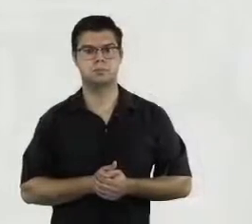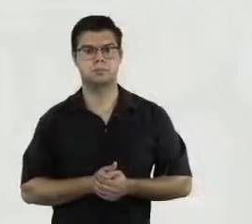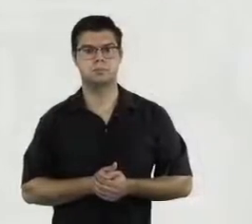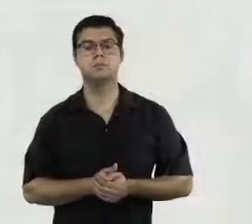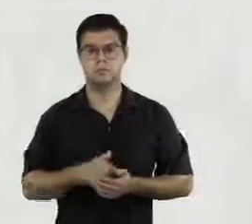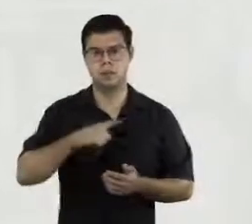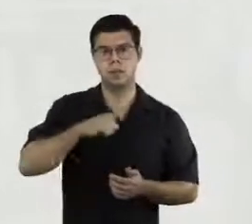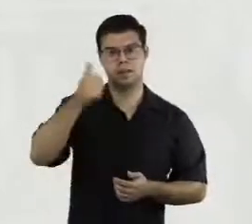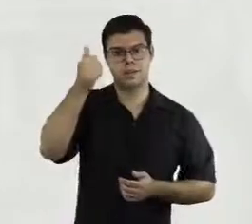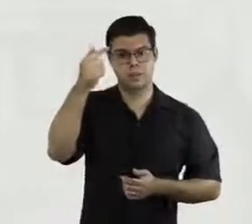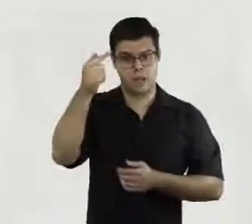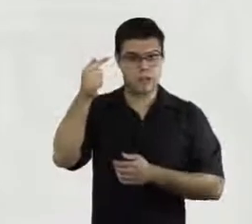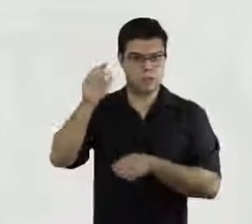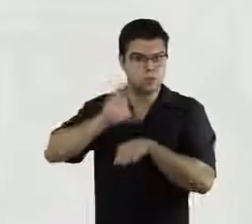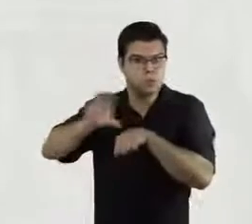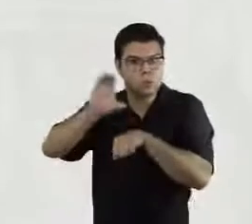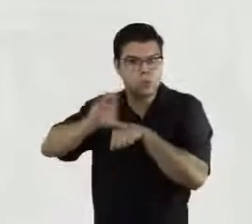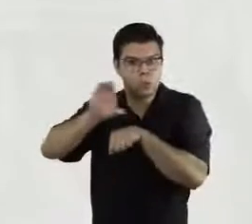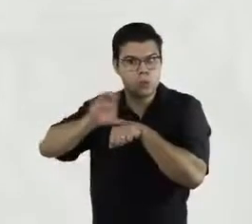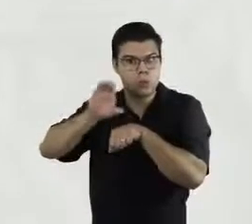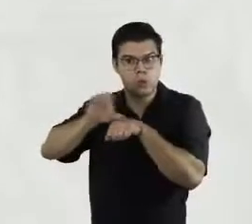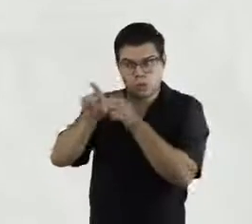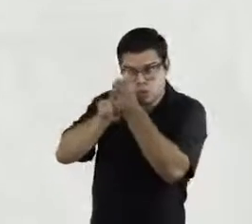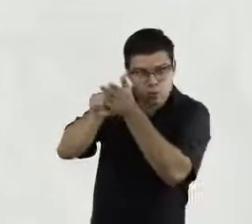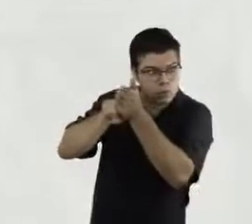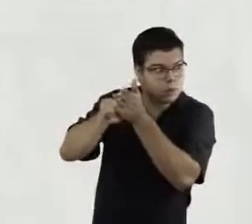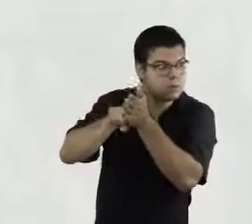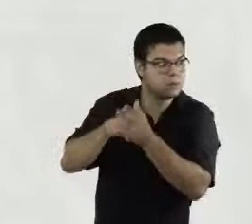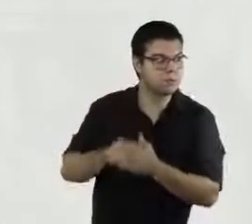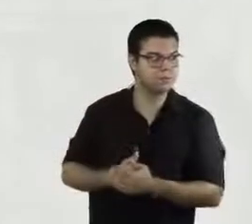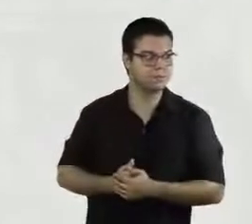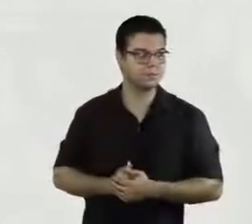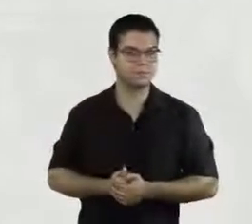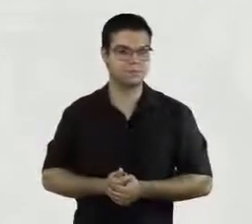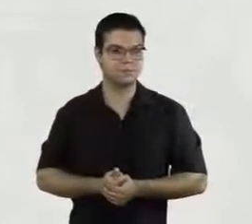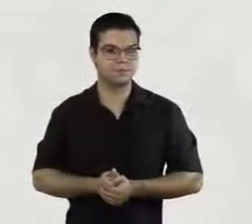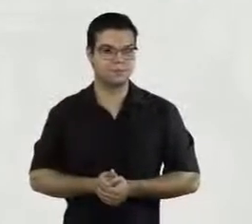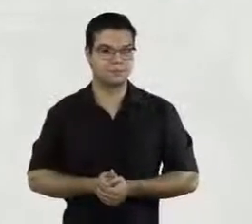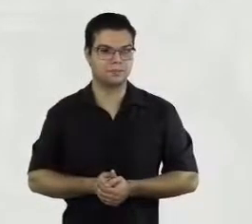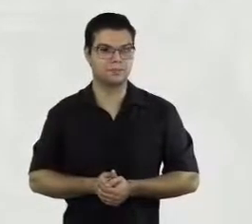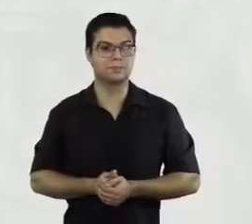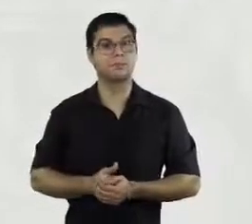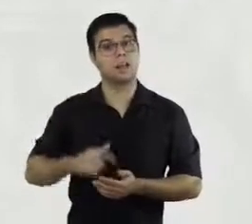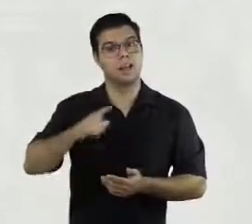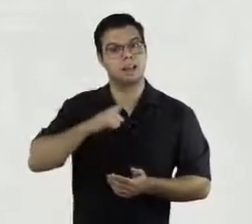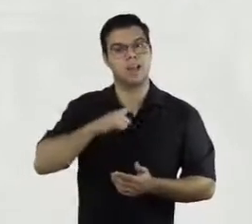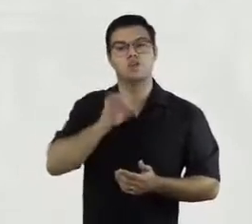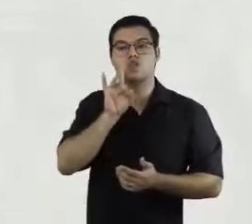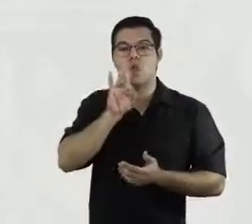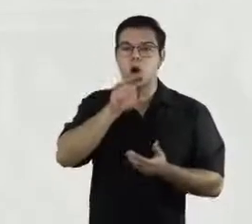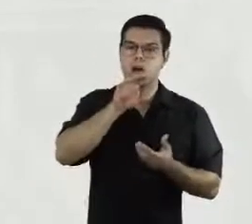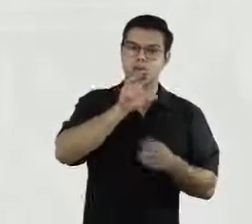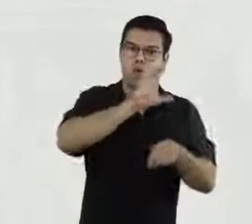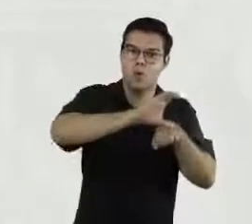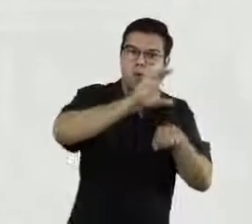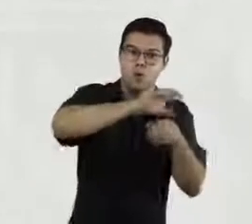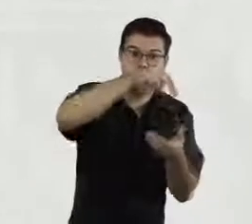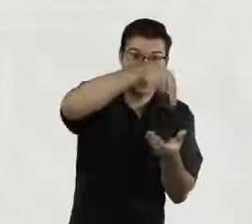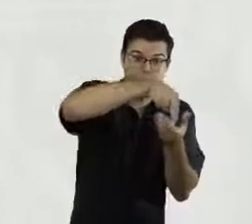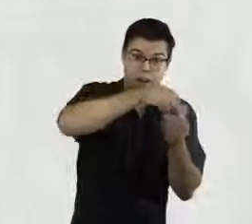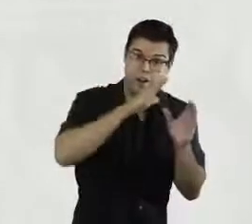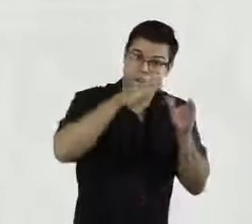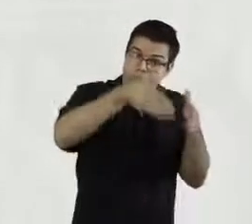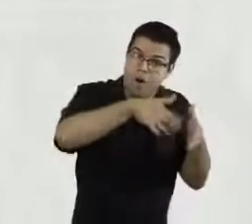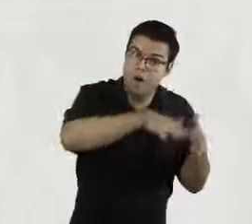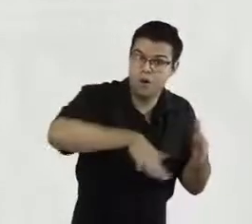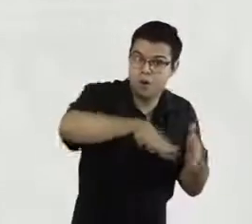17 cursos pesquisados. Obrigado. Apenas o curso da Unirio oferece disciplina delimitada ao